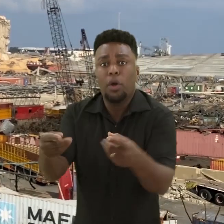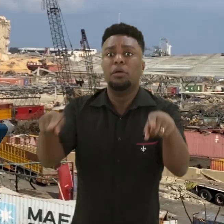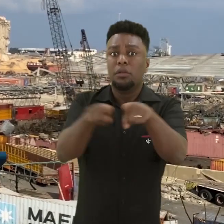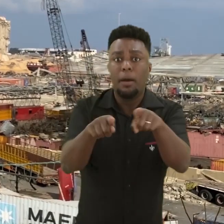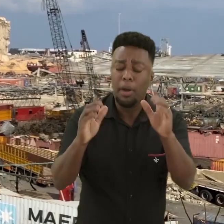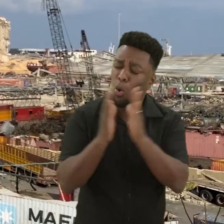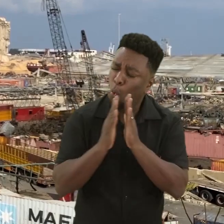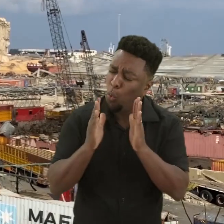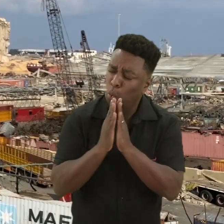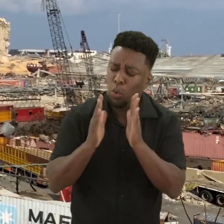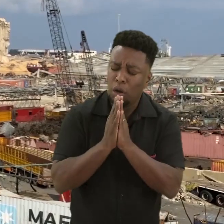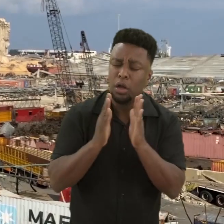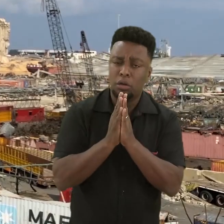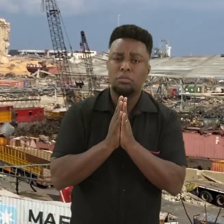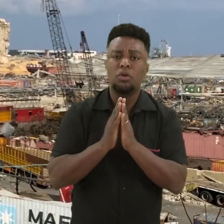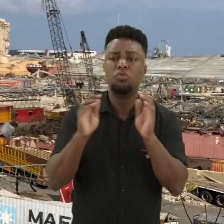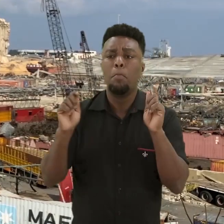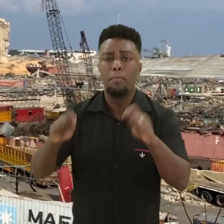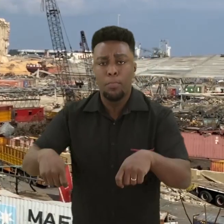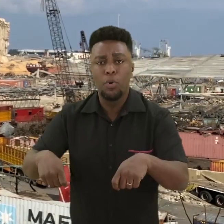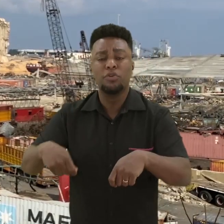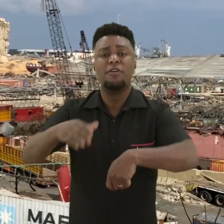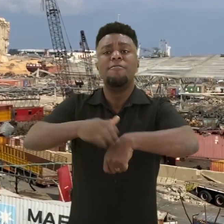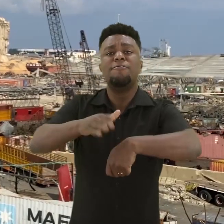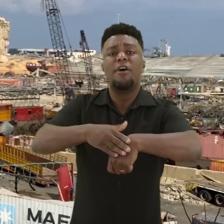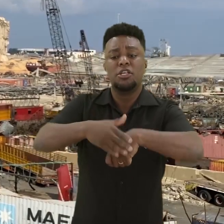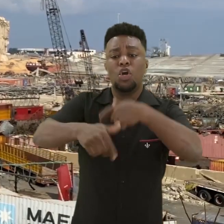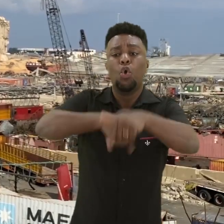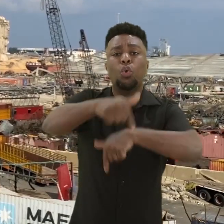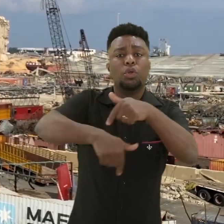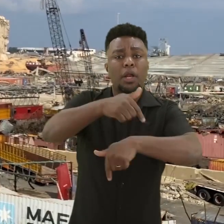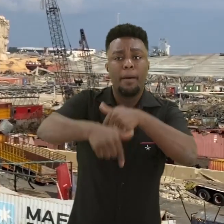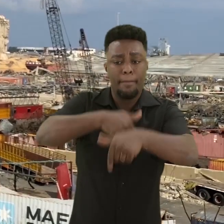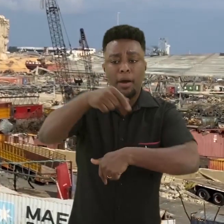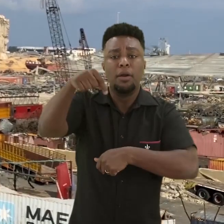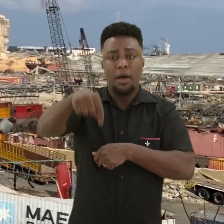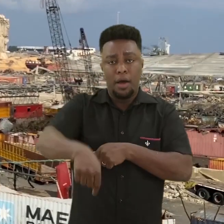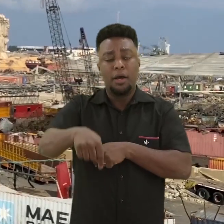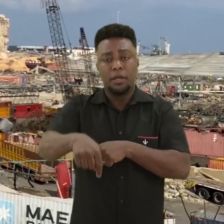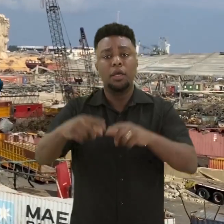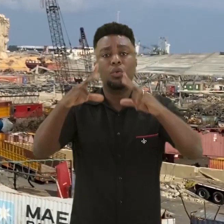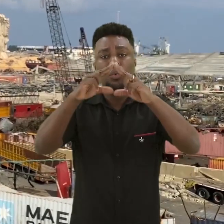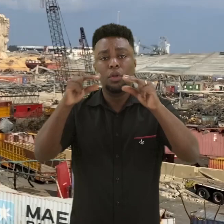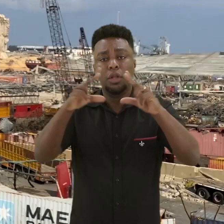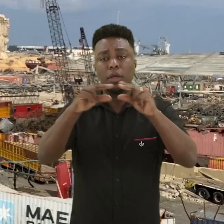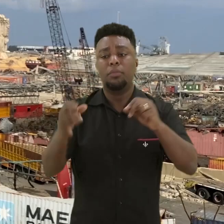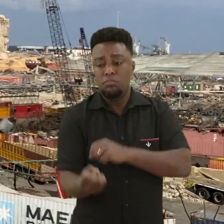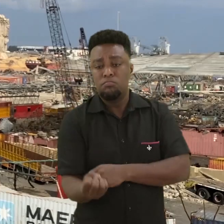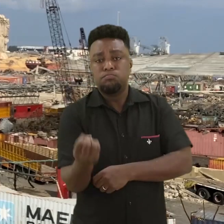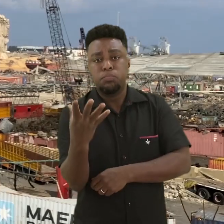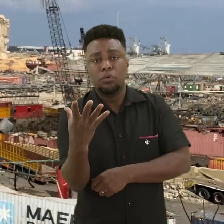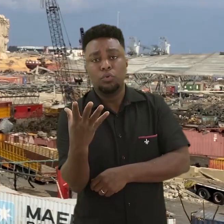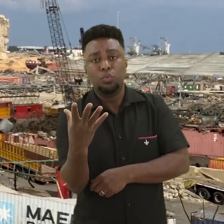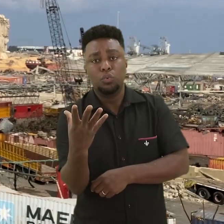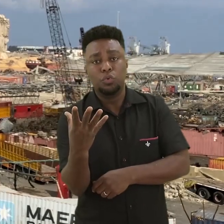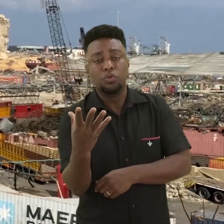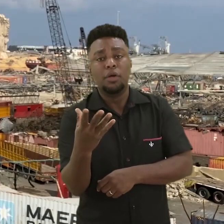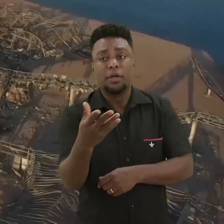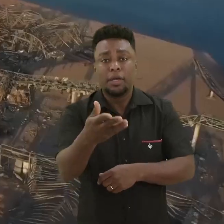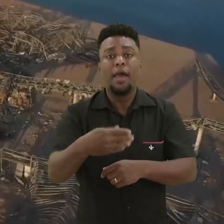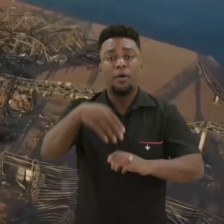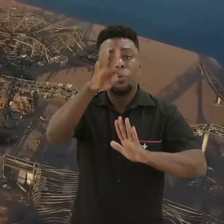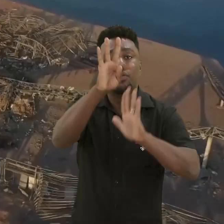está orando também para que a gente possa fazer o nosso trabalho aqui no Líbano, aqui na cidade de Beirute. Eu quero deixar com